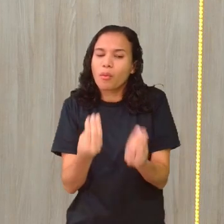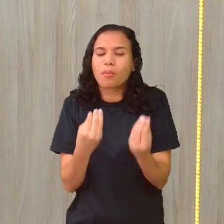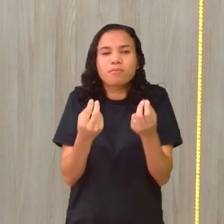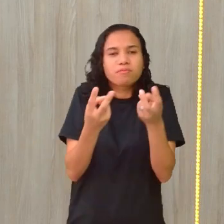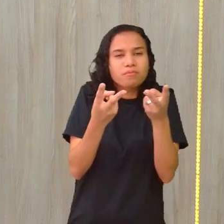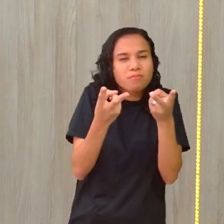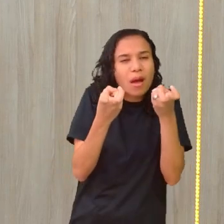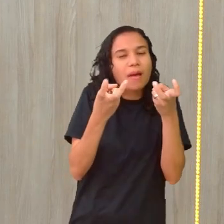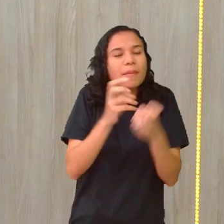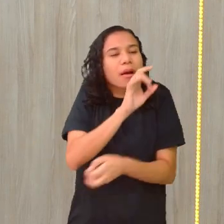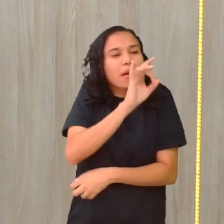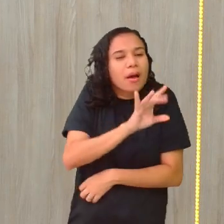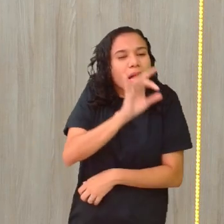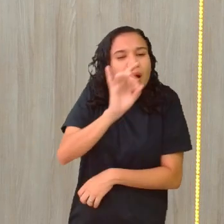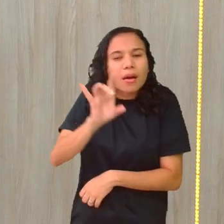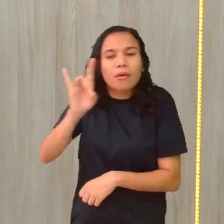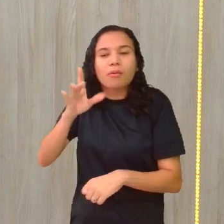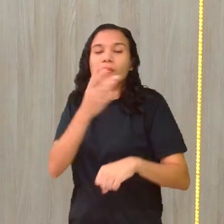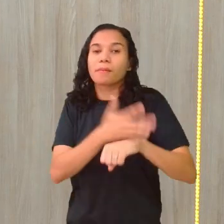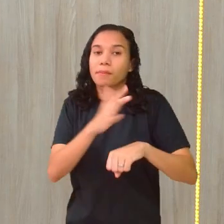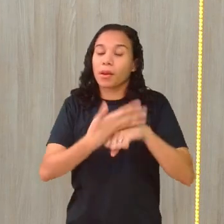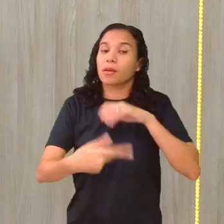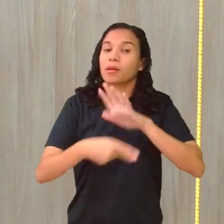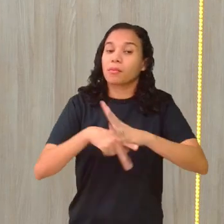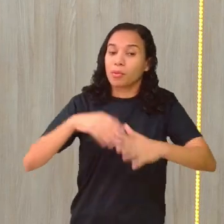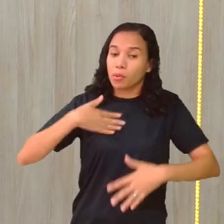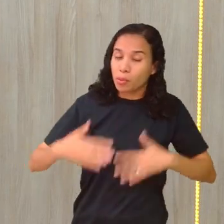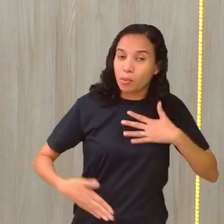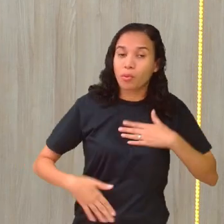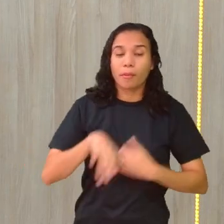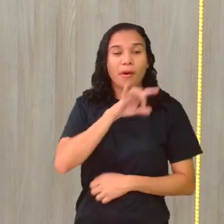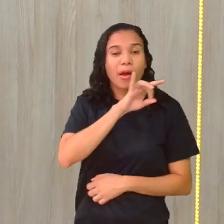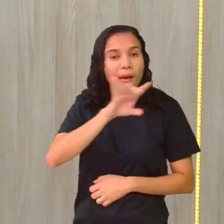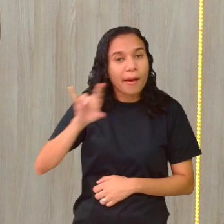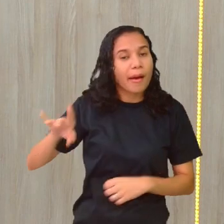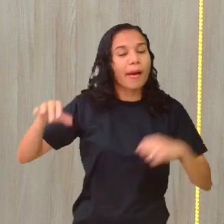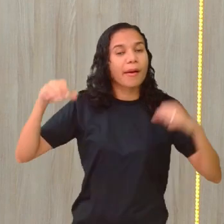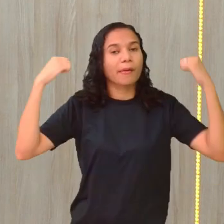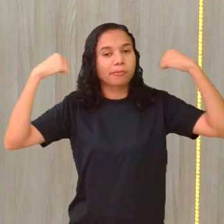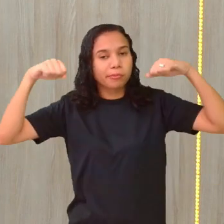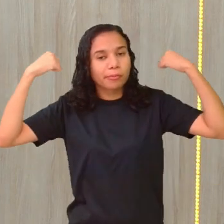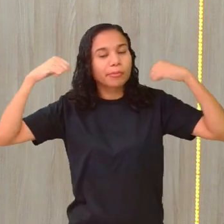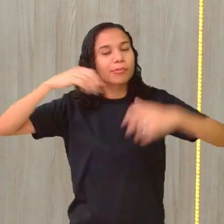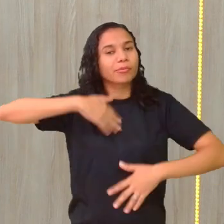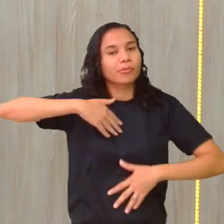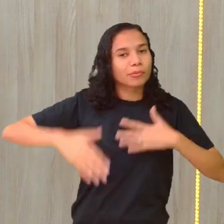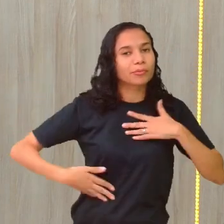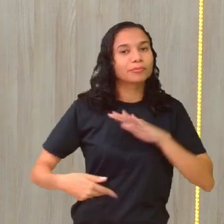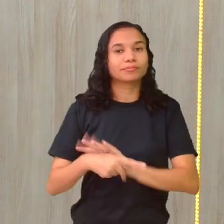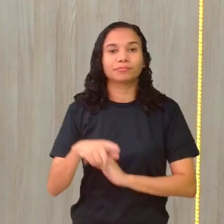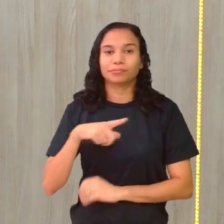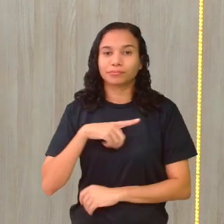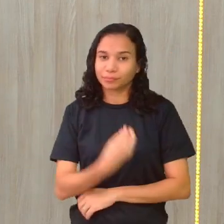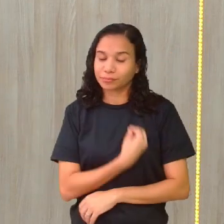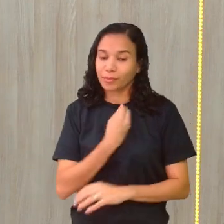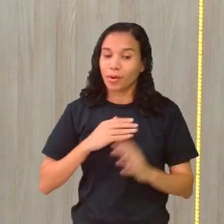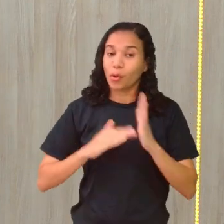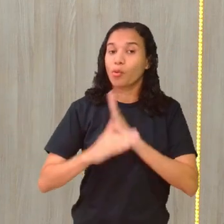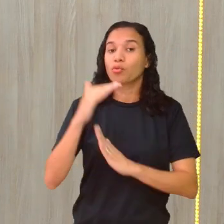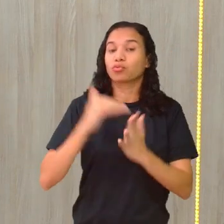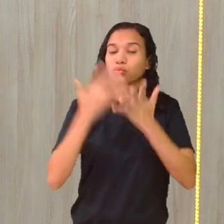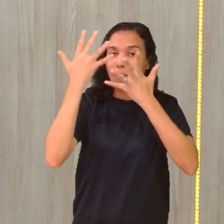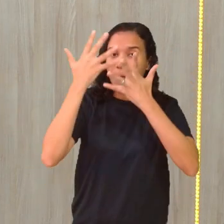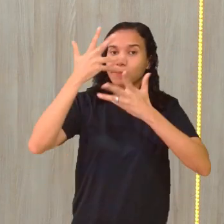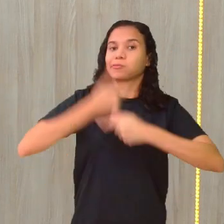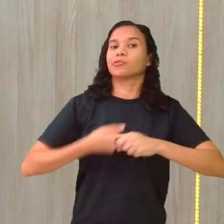identificar cada prática corporal, cada atividade física, cada exercício físico, tudo bonitinho, cada